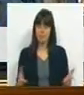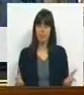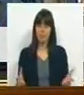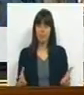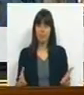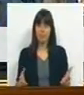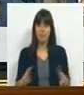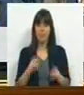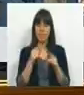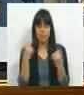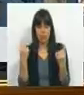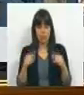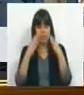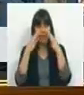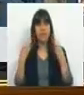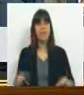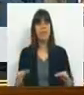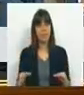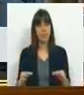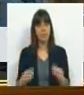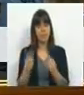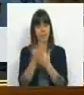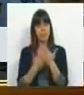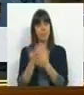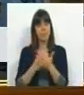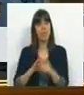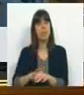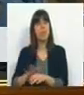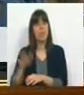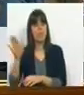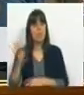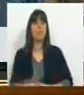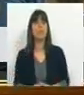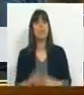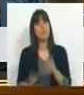e que pura e simplesmente pôs a economia a crescer,